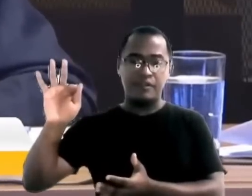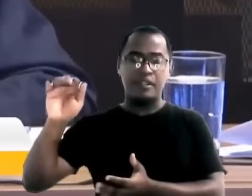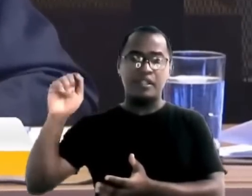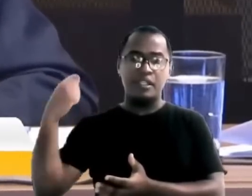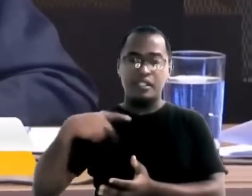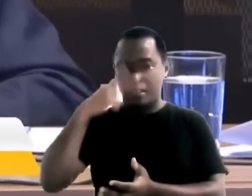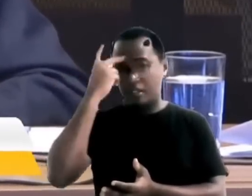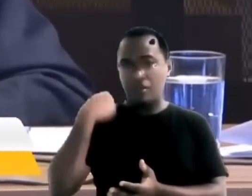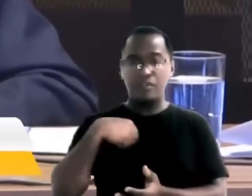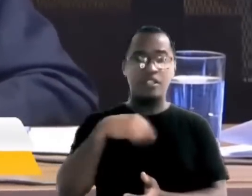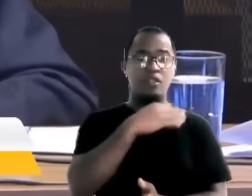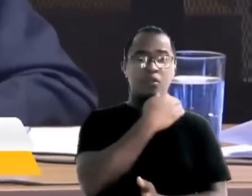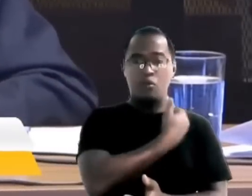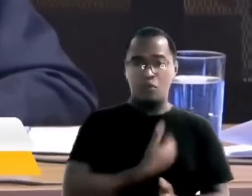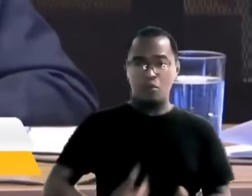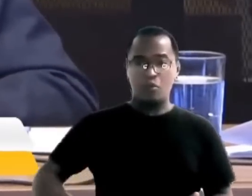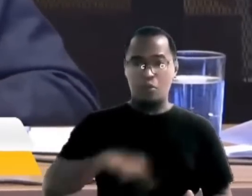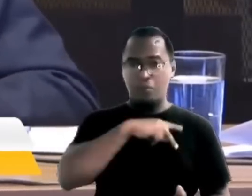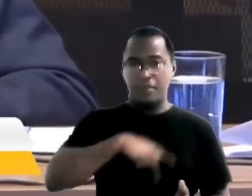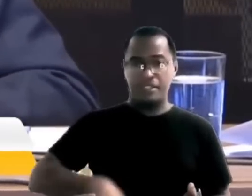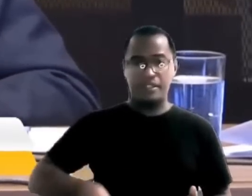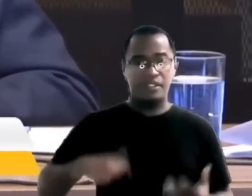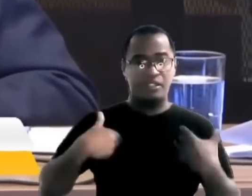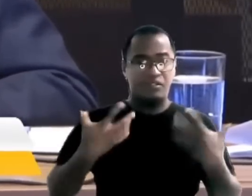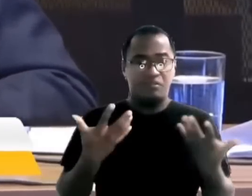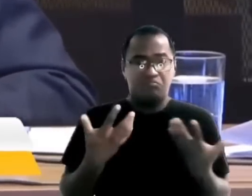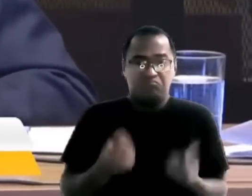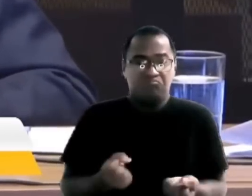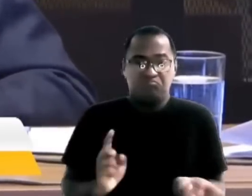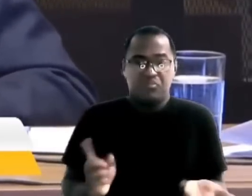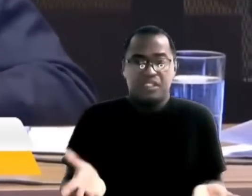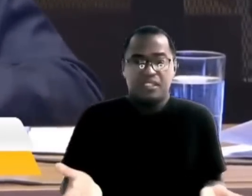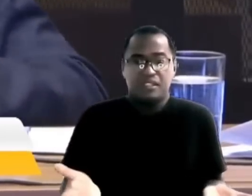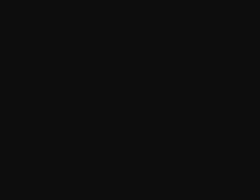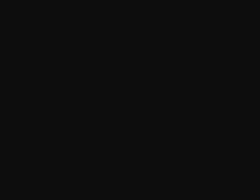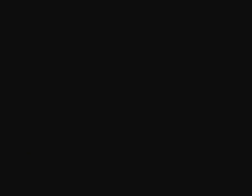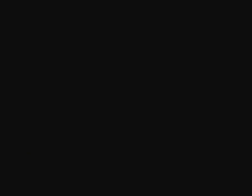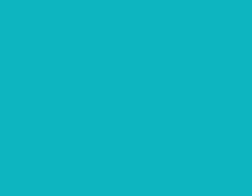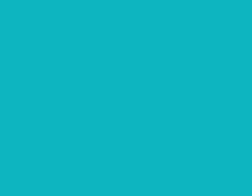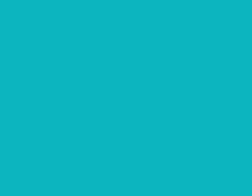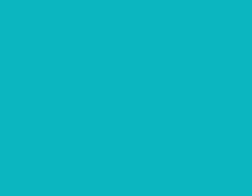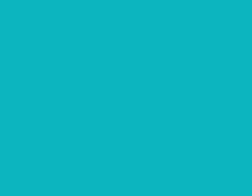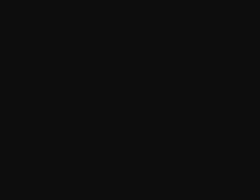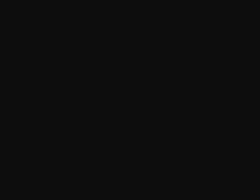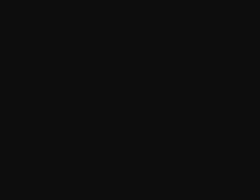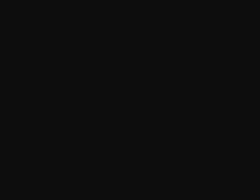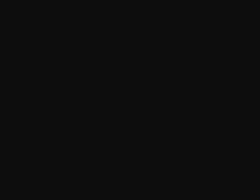e lógico que essas atitudes drásticas eram da iniciativa dele.